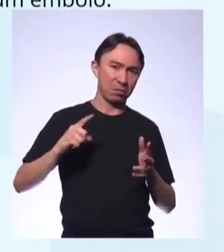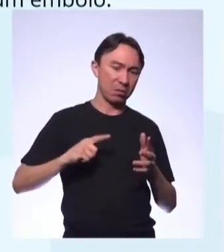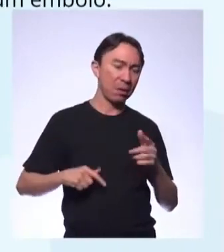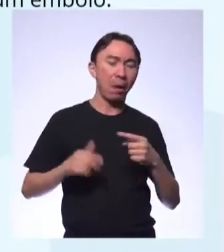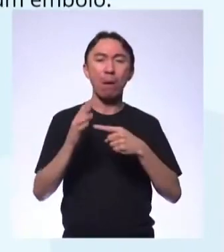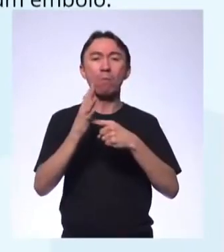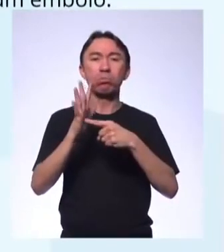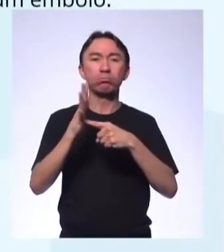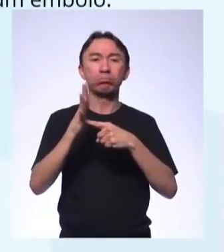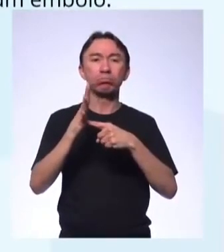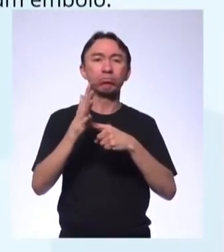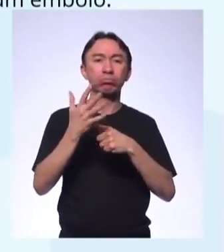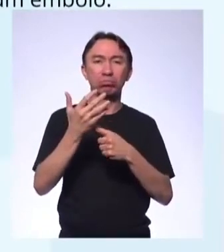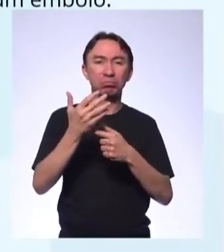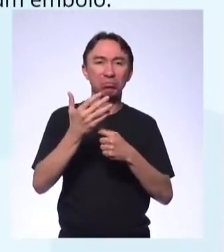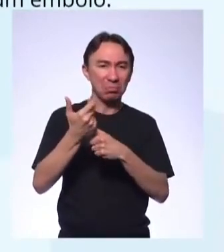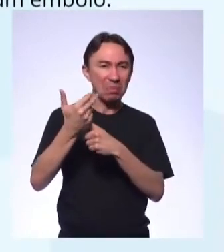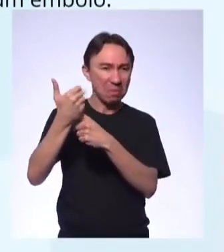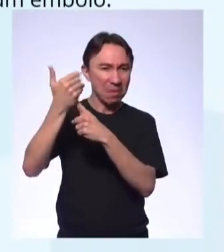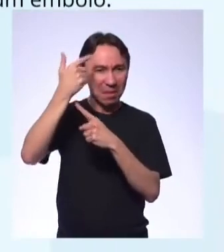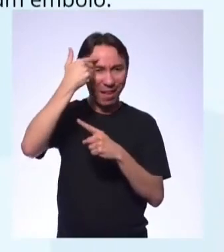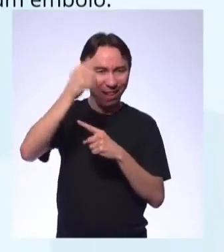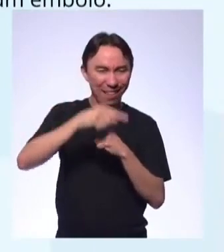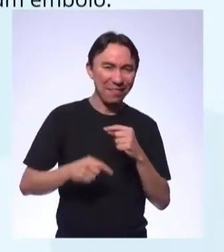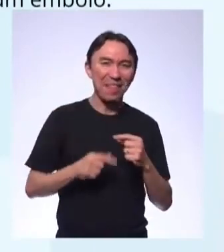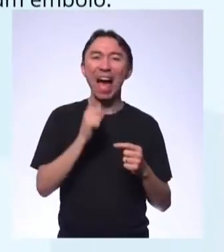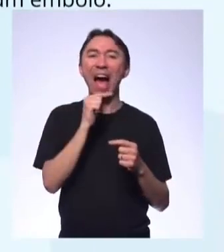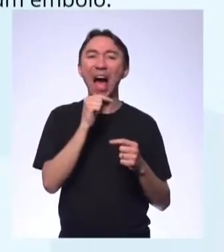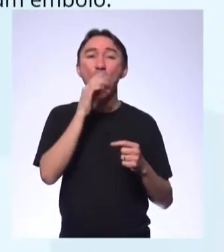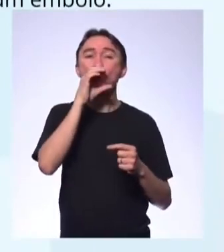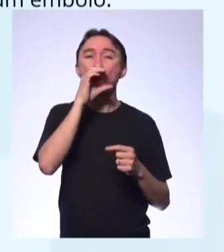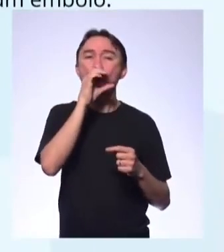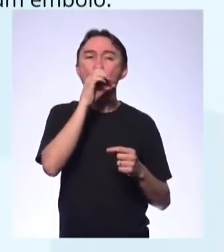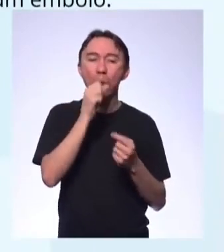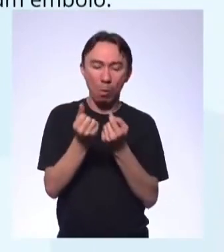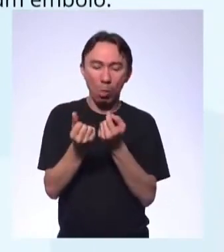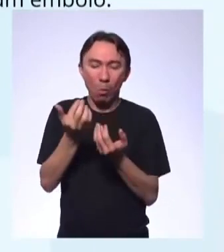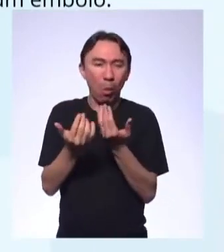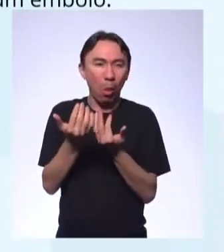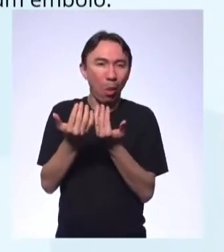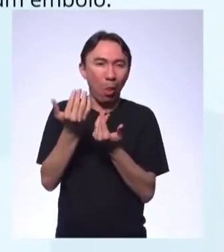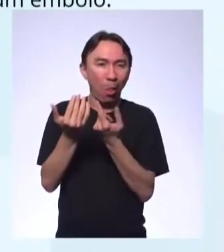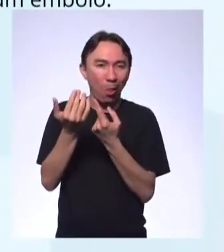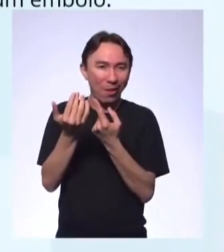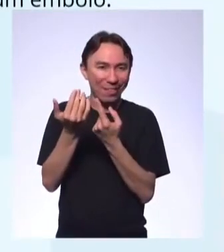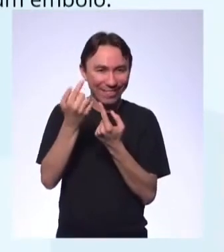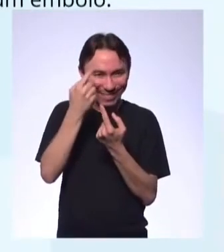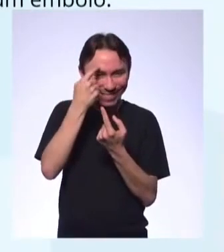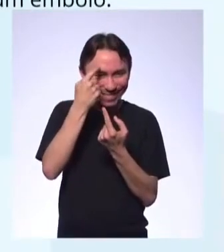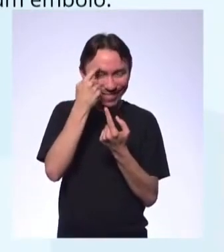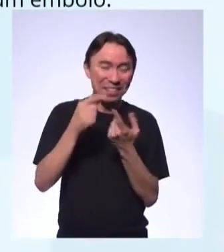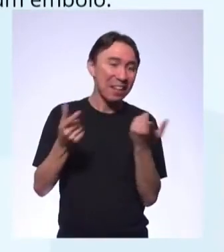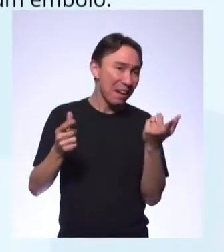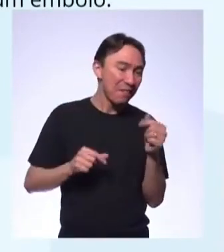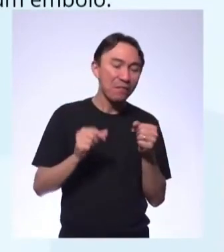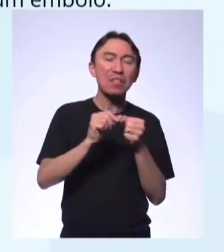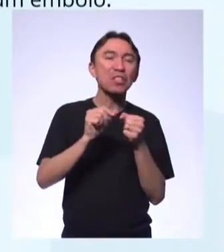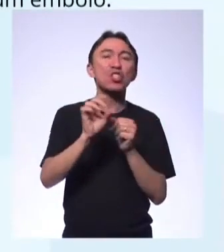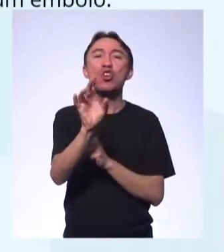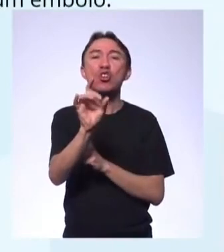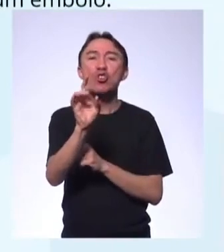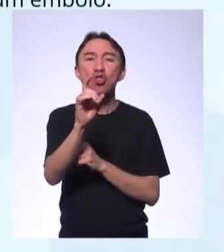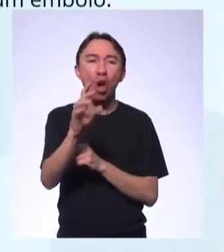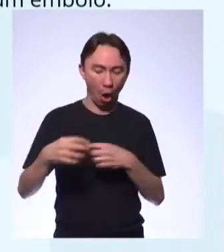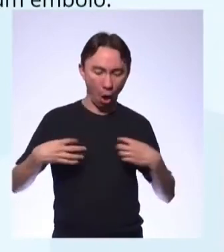aperfeiçoou voltando essa tecnologia não só para a produção de fios, mas também